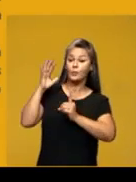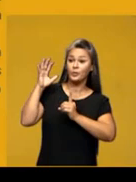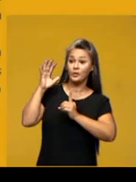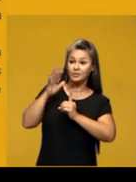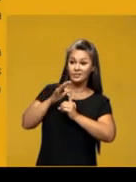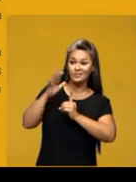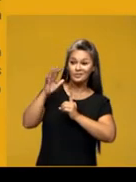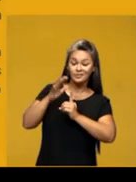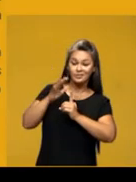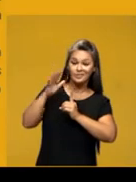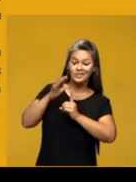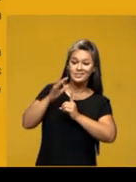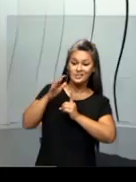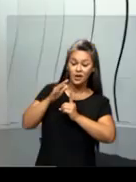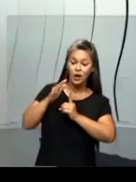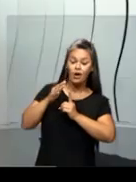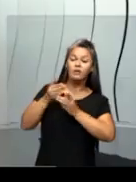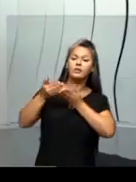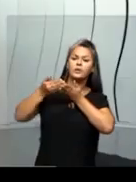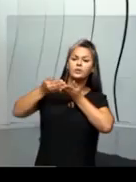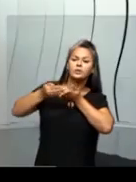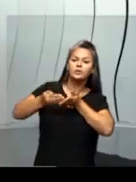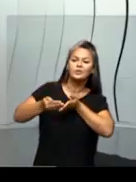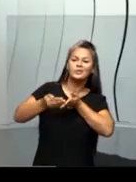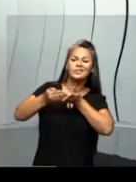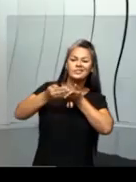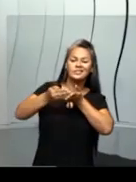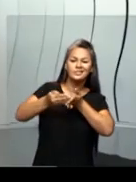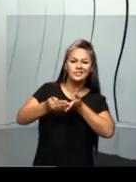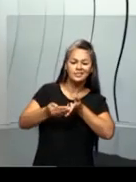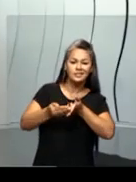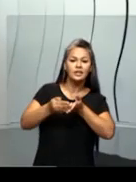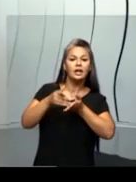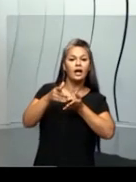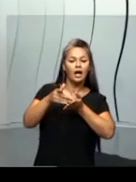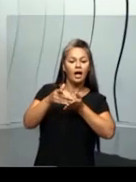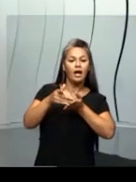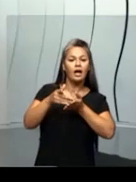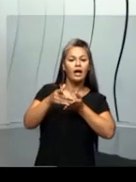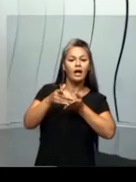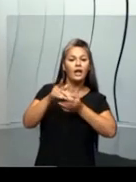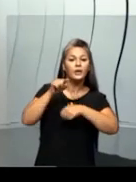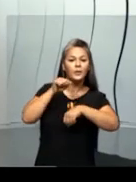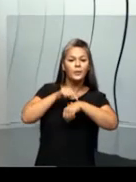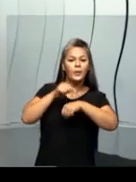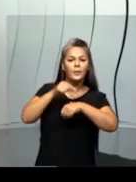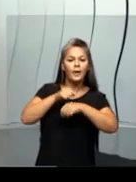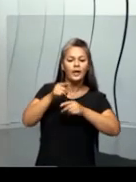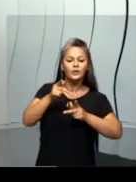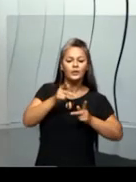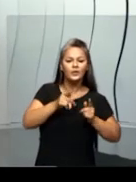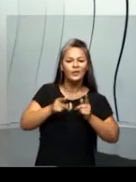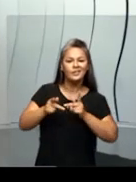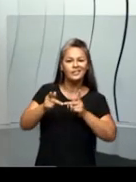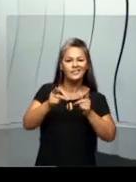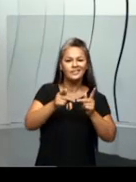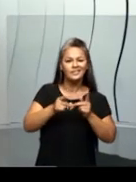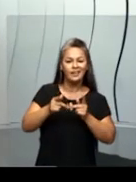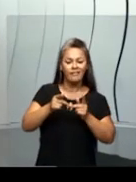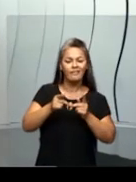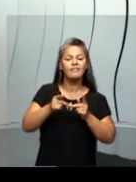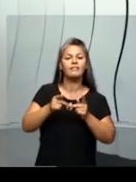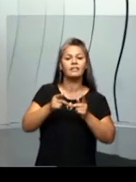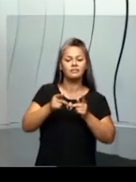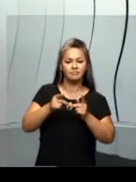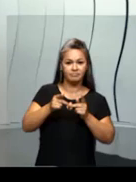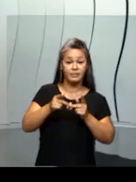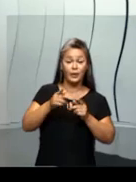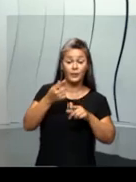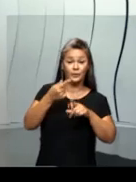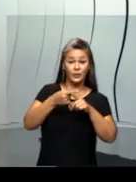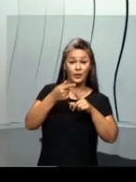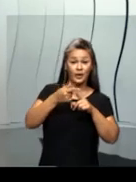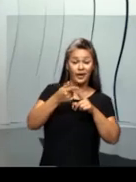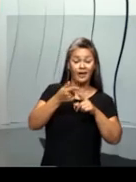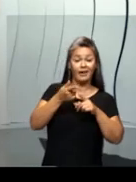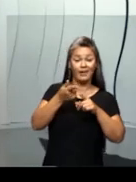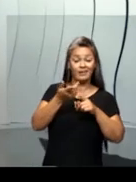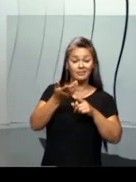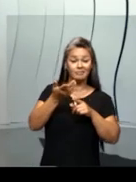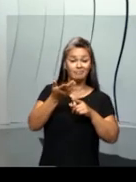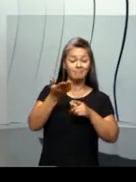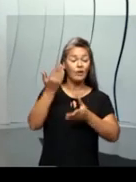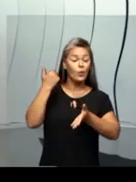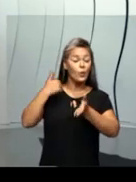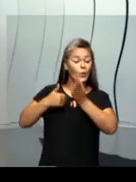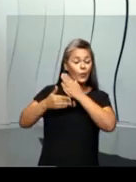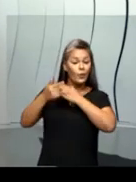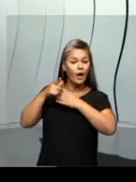frisar isso, que durante esses períodos, né, dos países europeus se lançarem ao mar em busca de novos territórios, a cartografia